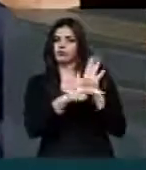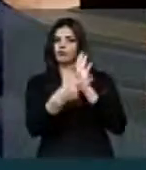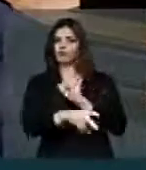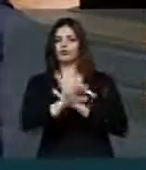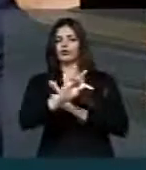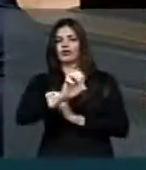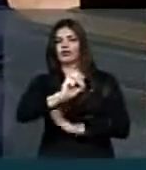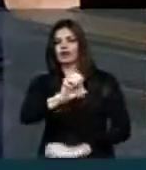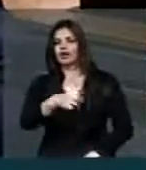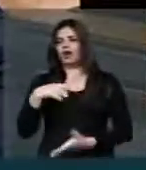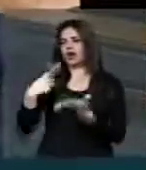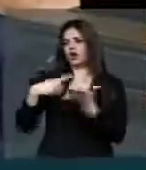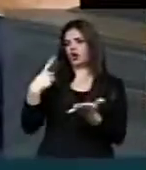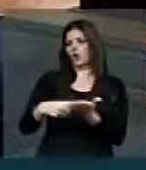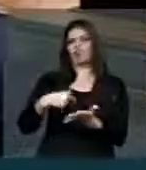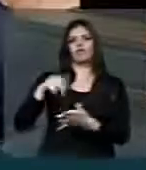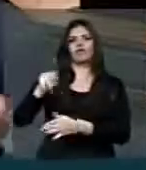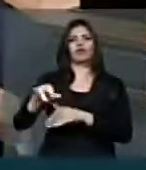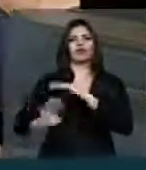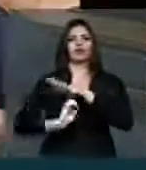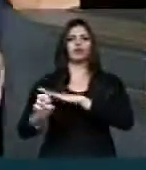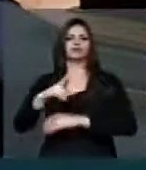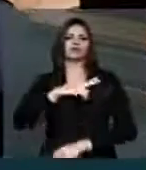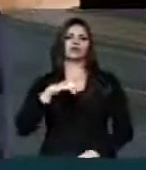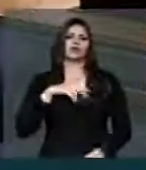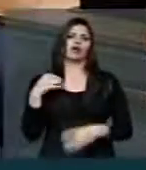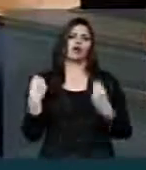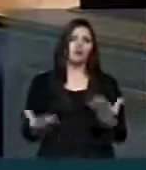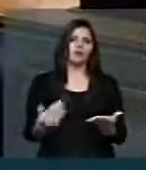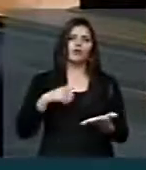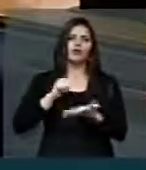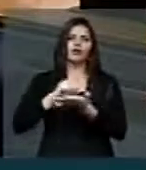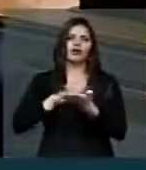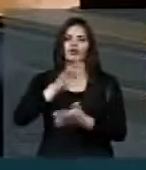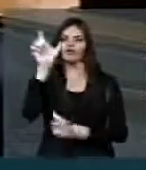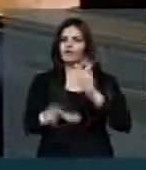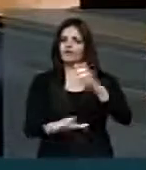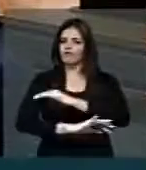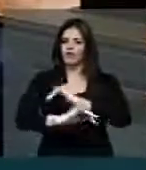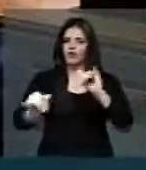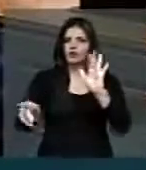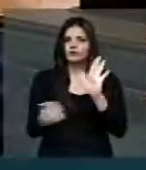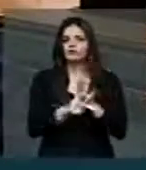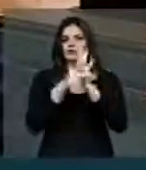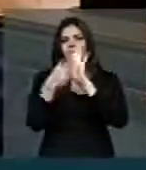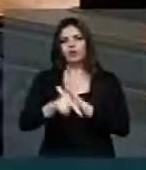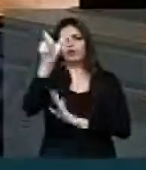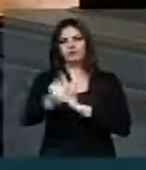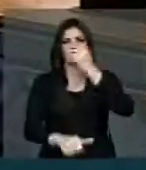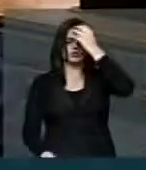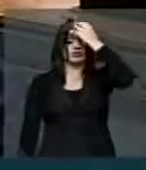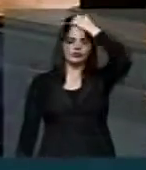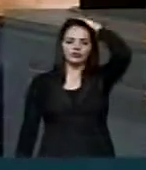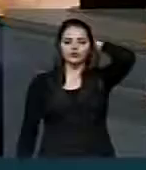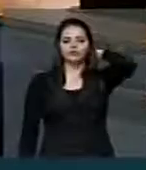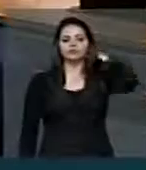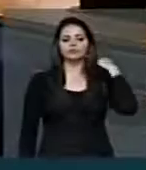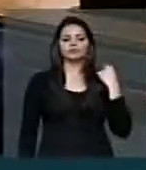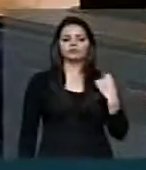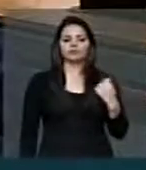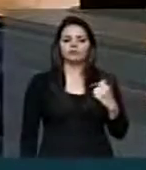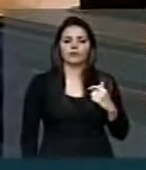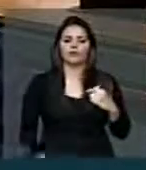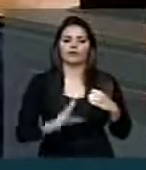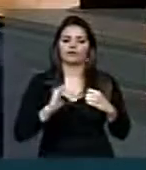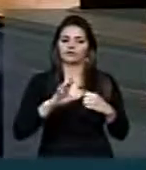ceder por acordo, não se sabe em que nível, este cadastro, o cadastro mais completo que existe